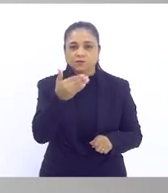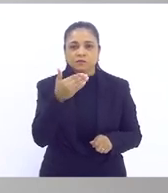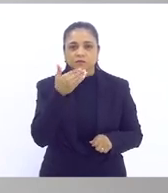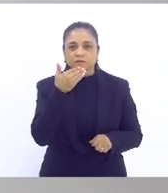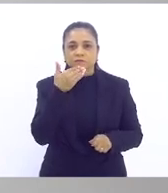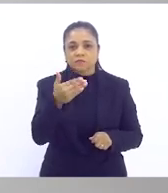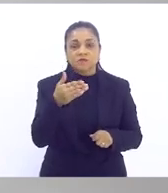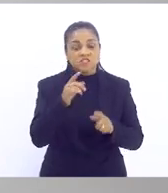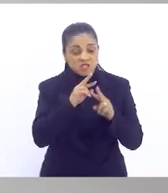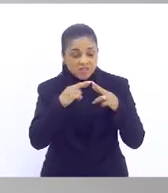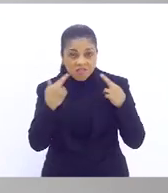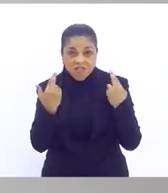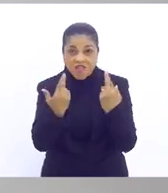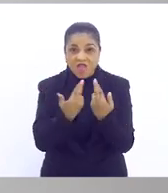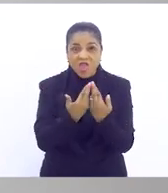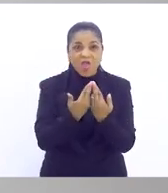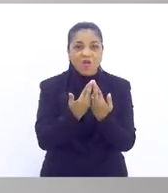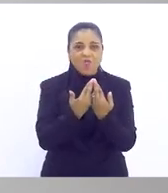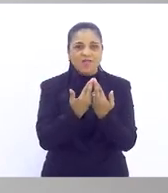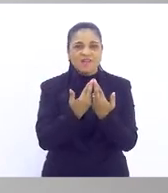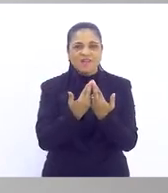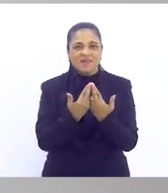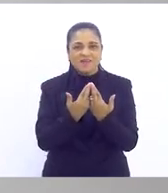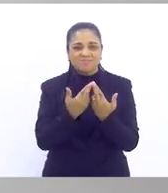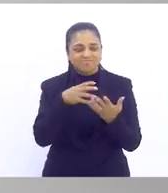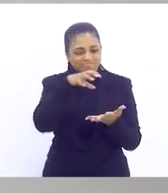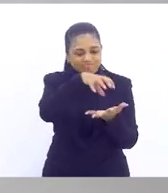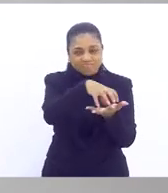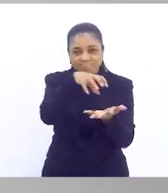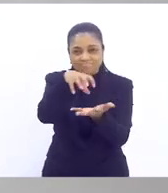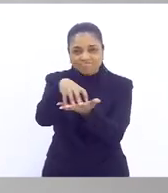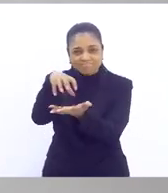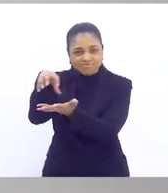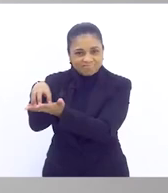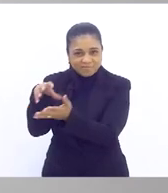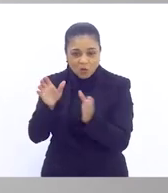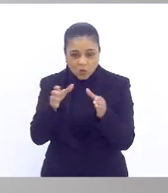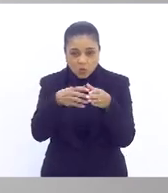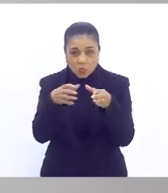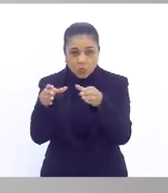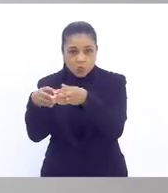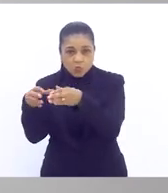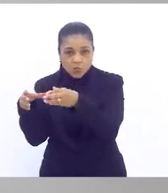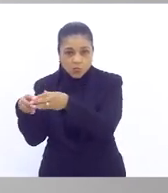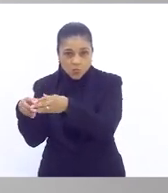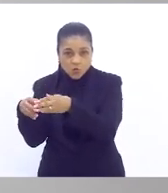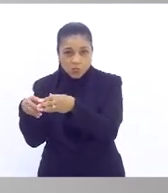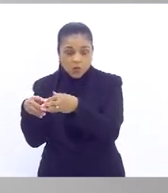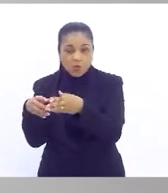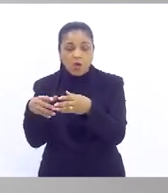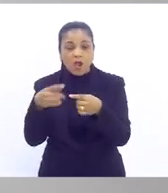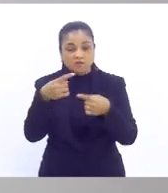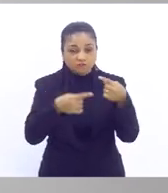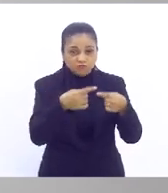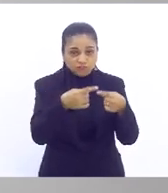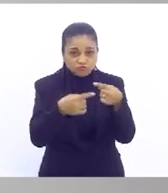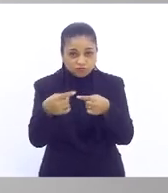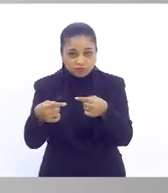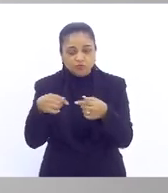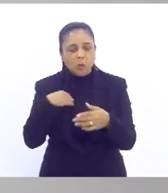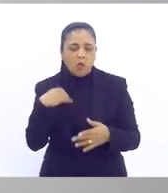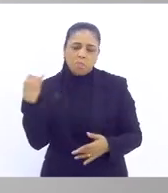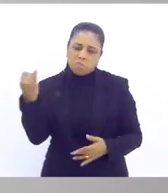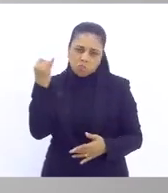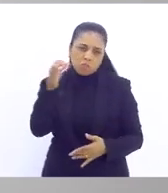através das suas entidades de classe então eu acho importante exatamente com uma deputada Marta Rocha